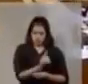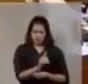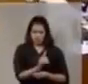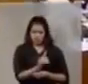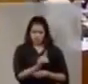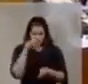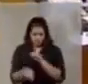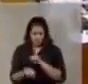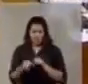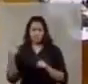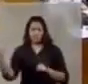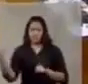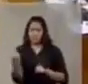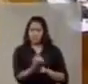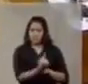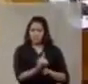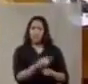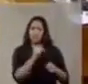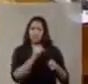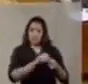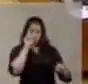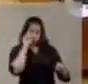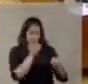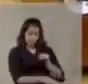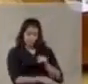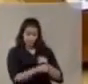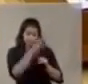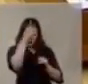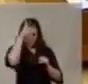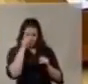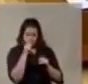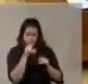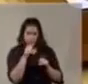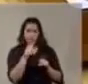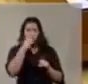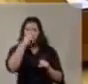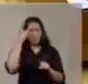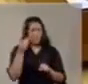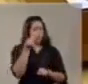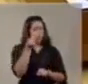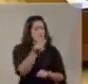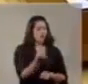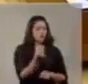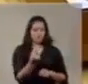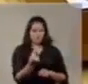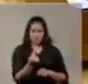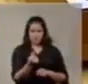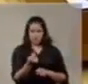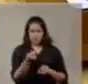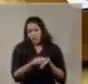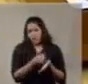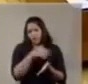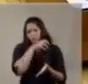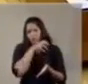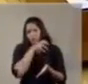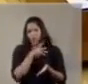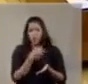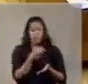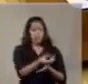pelo abate, pratica o abate, e o fiel doa o dinheiro equivalente ao animal para um